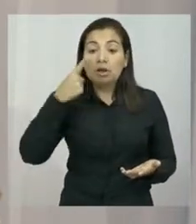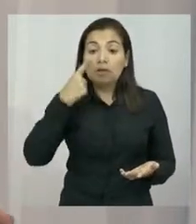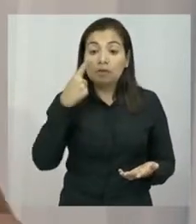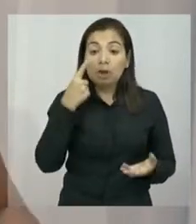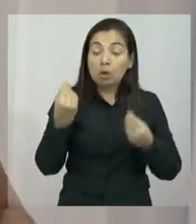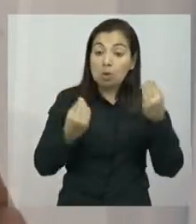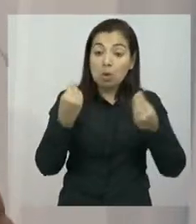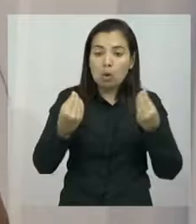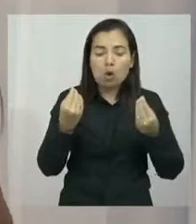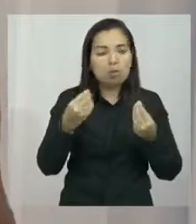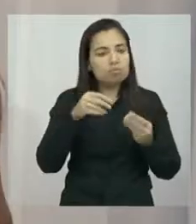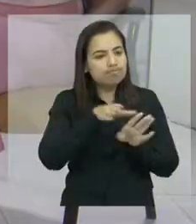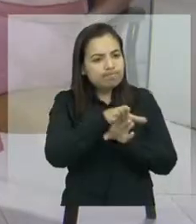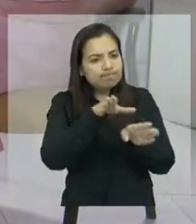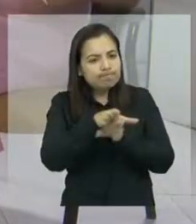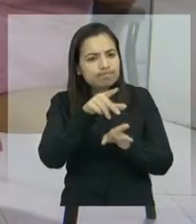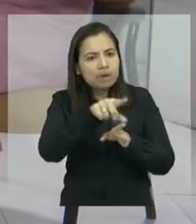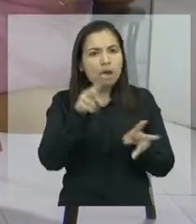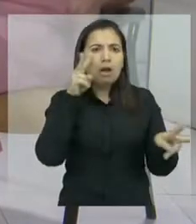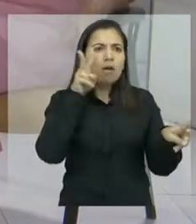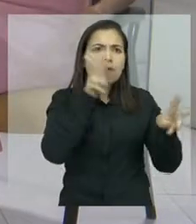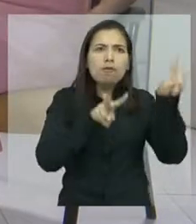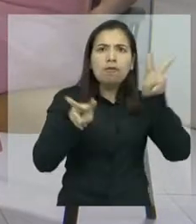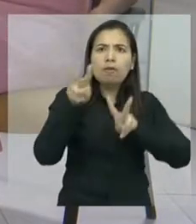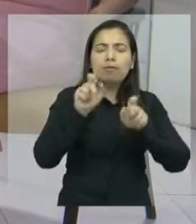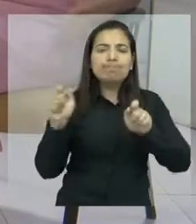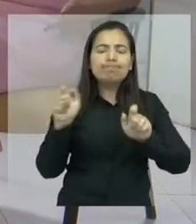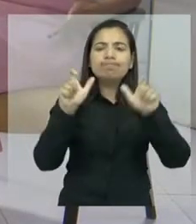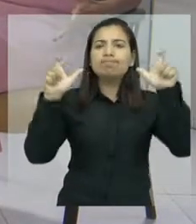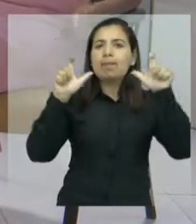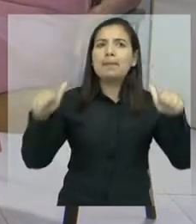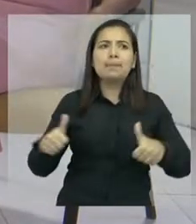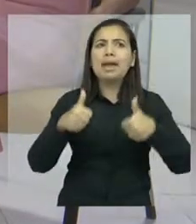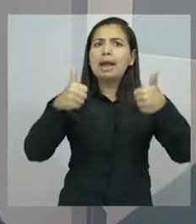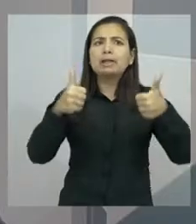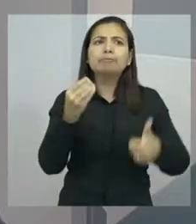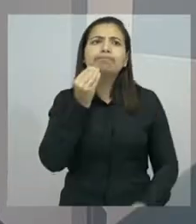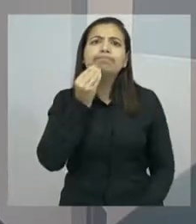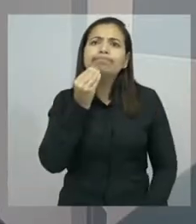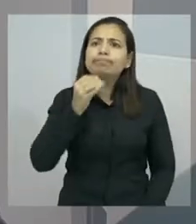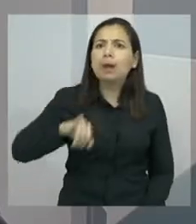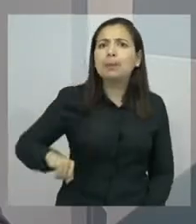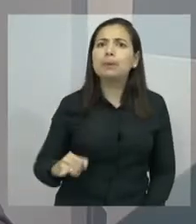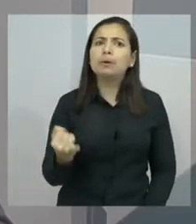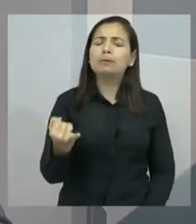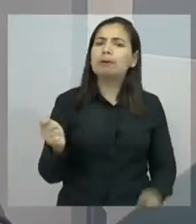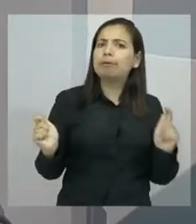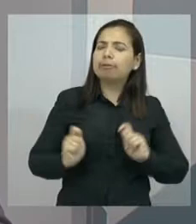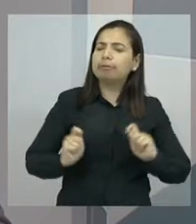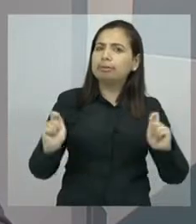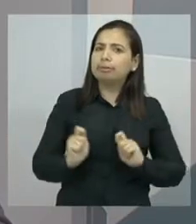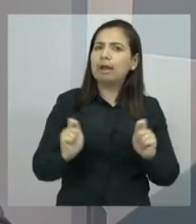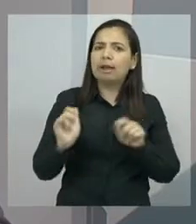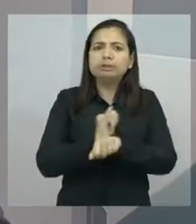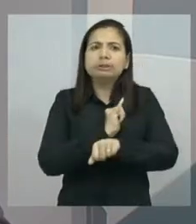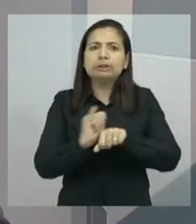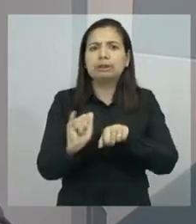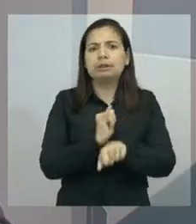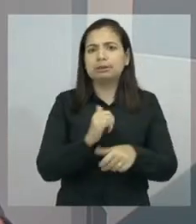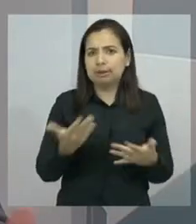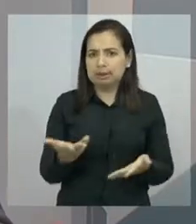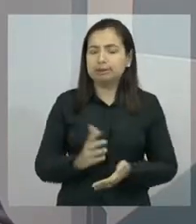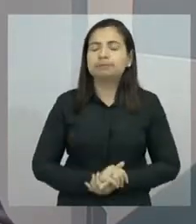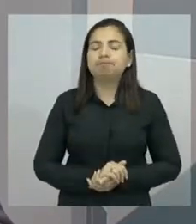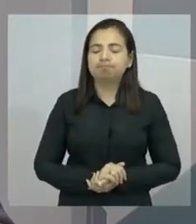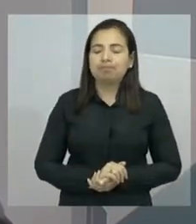ter uma visão melhor de aproveitamento. De oportunidade. Exatamente. E, né? E os jovens carentes têm